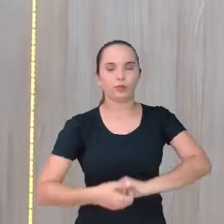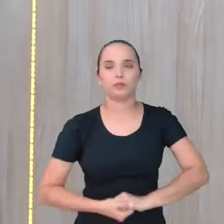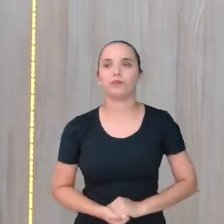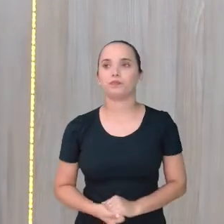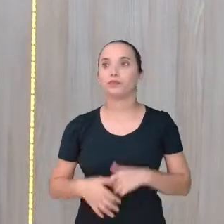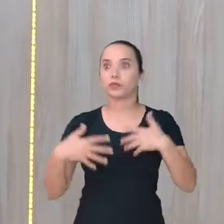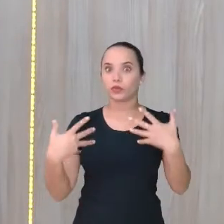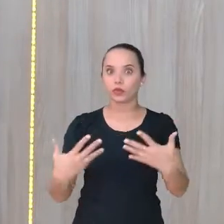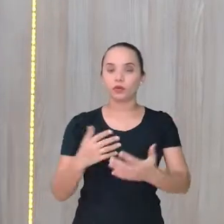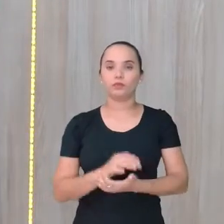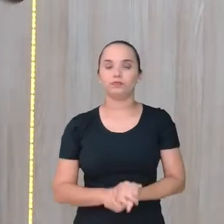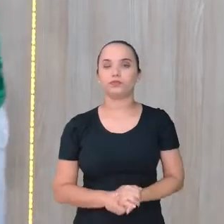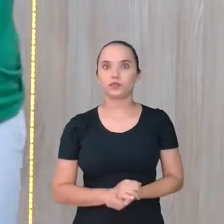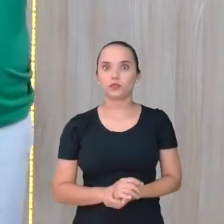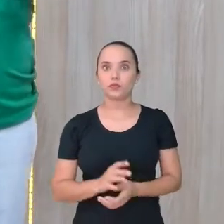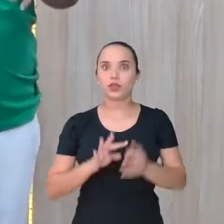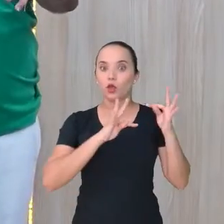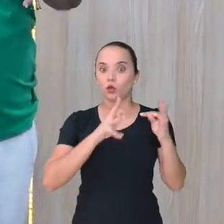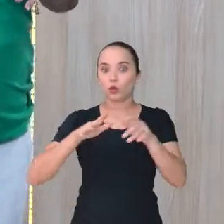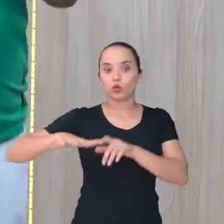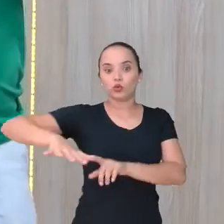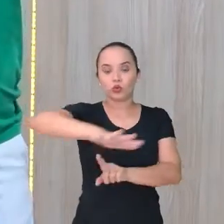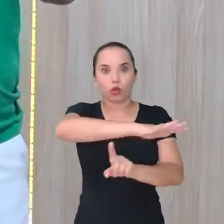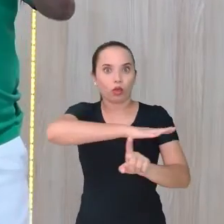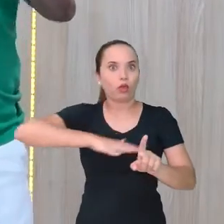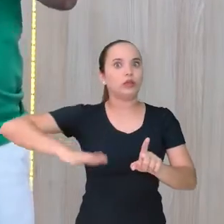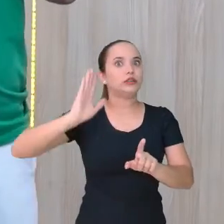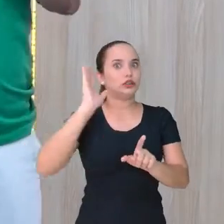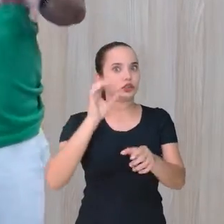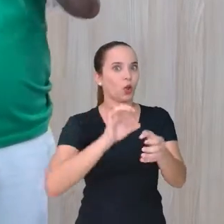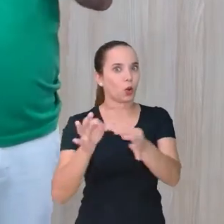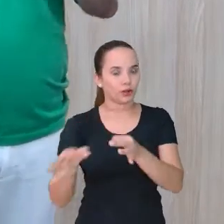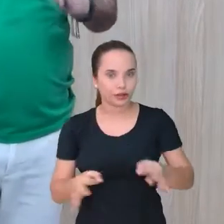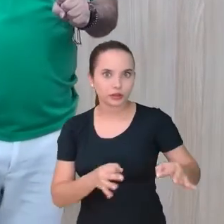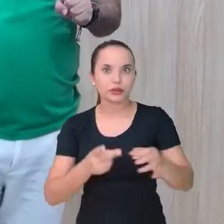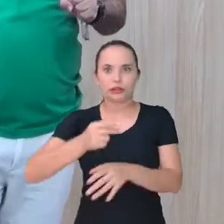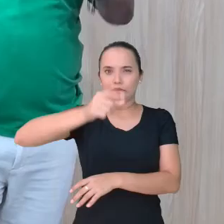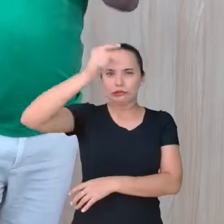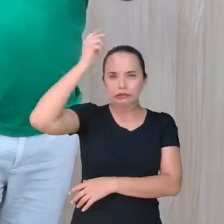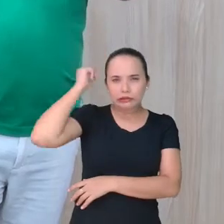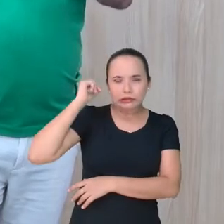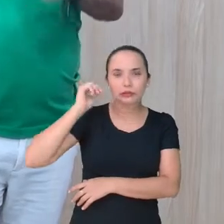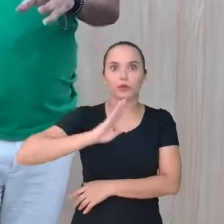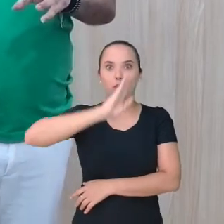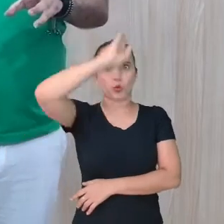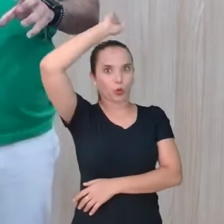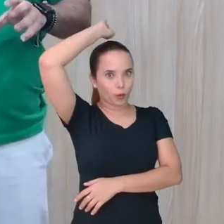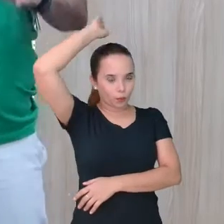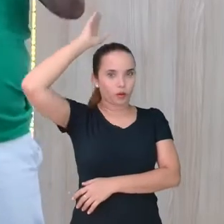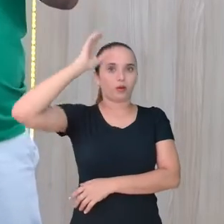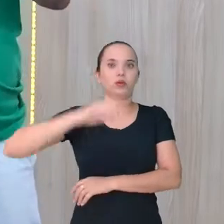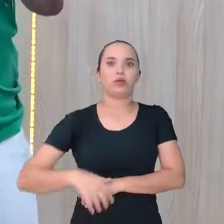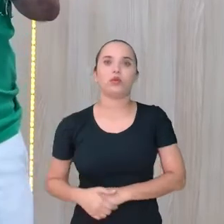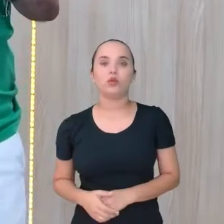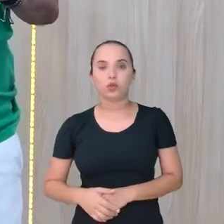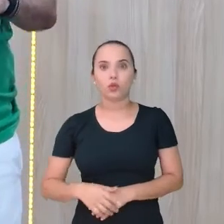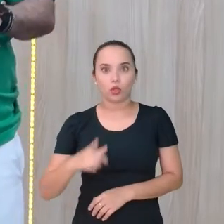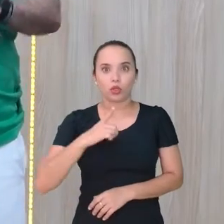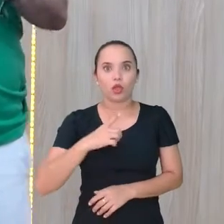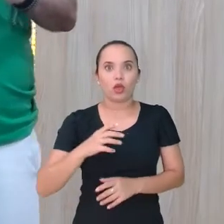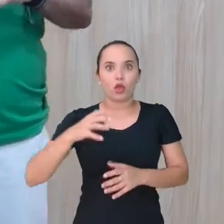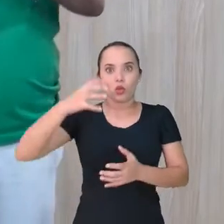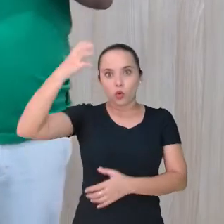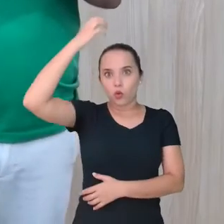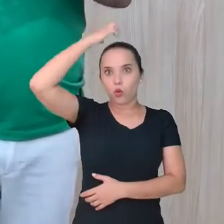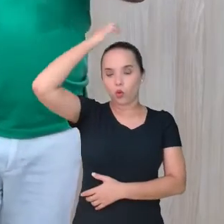Então, de todos esses reinos que se formaram na região do antigo Império Romano do Ocidente, o reino dos francos